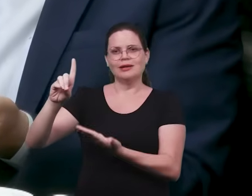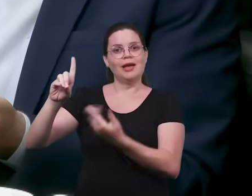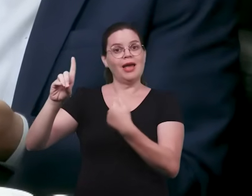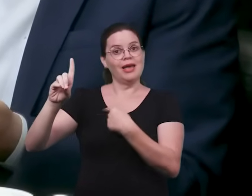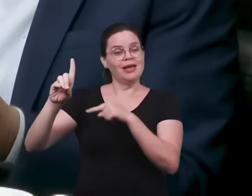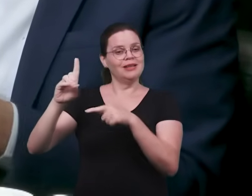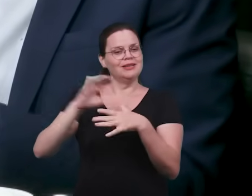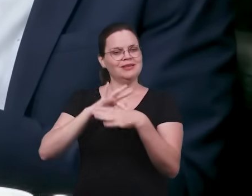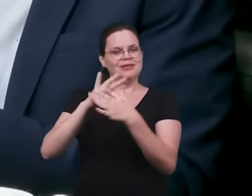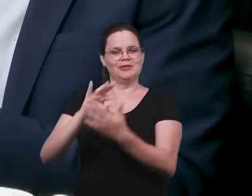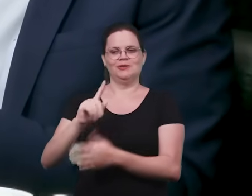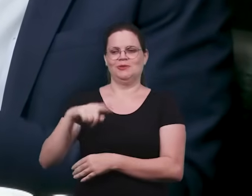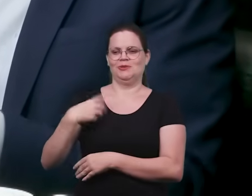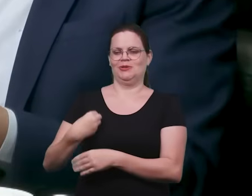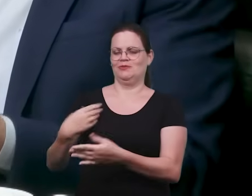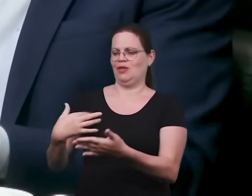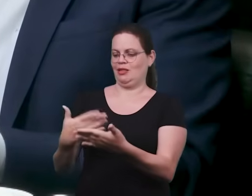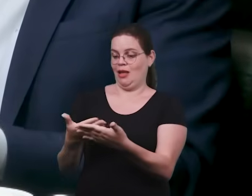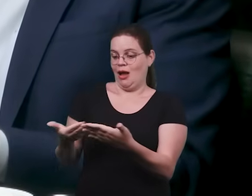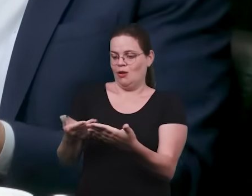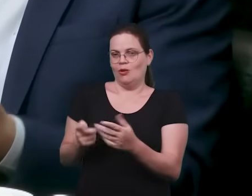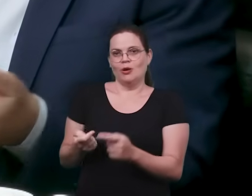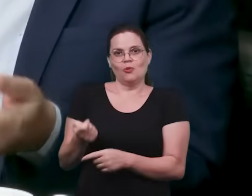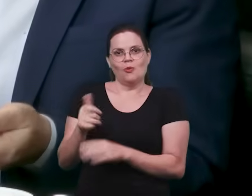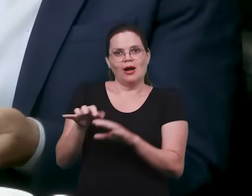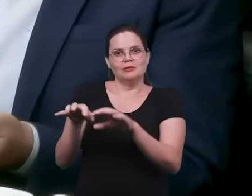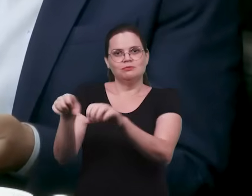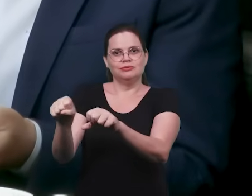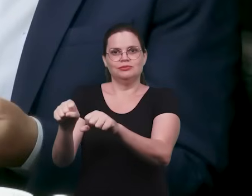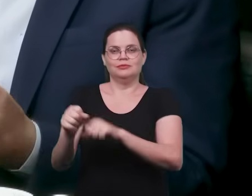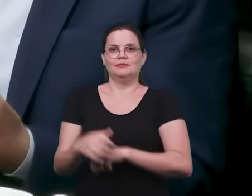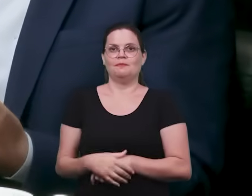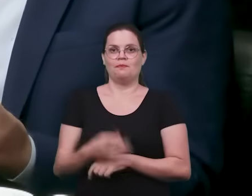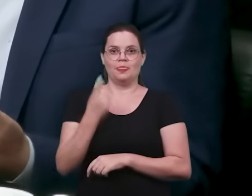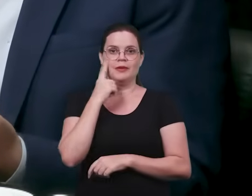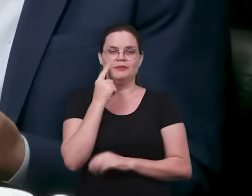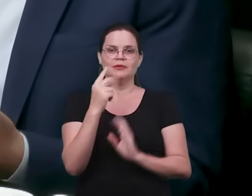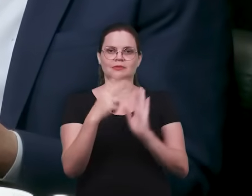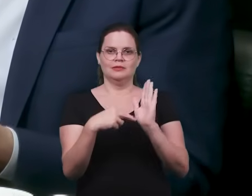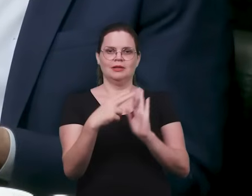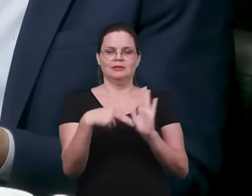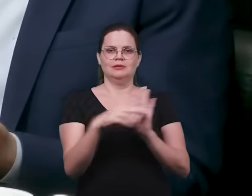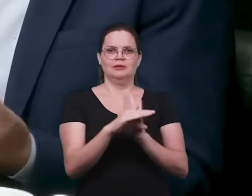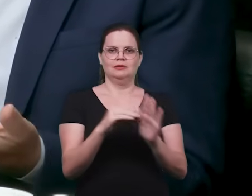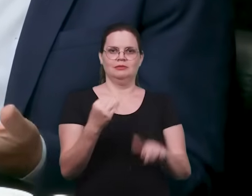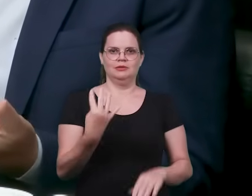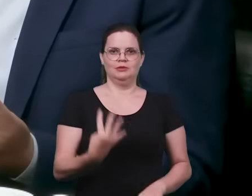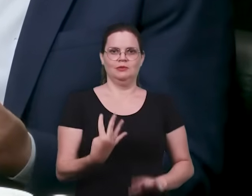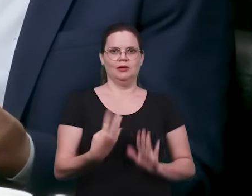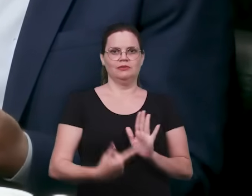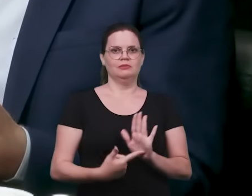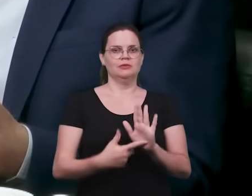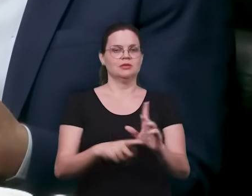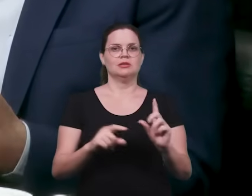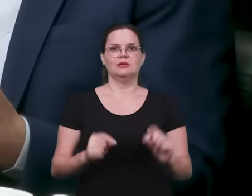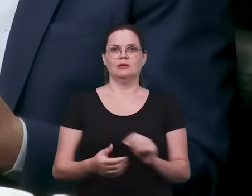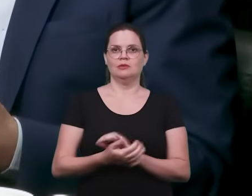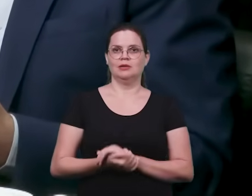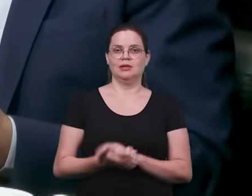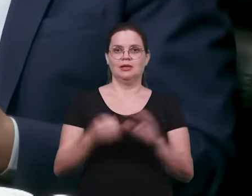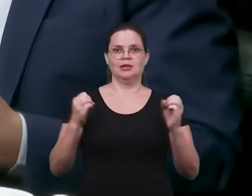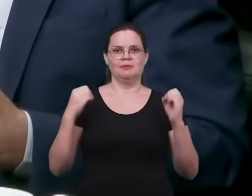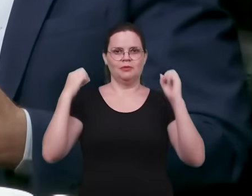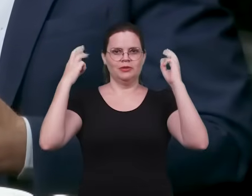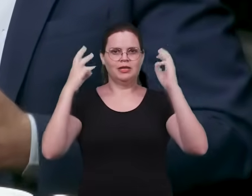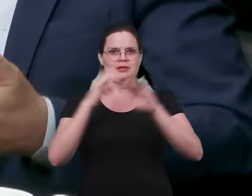trouxe até aqui? Se nós estamos vivos, e no capítulo 4 vai dizer isso, quando